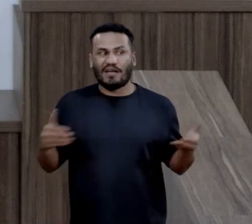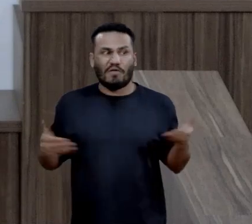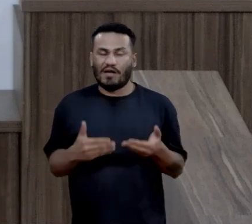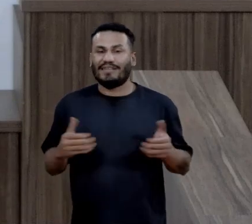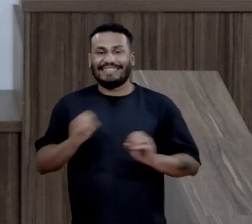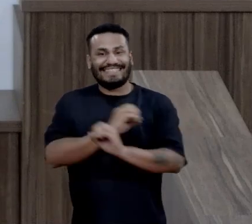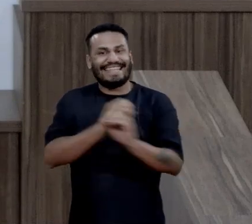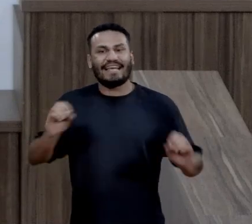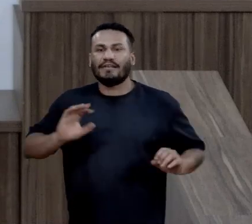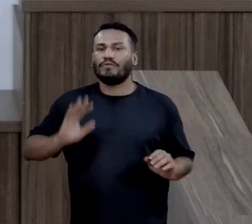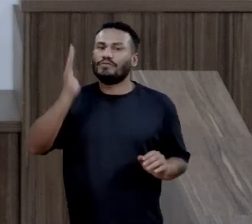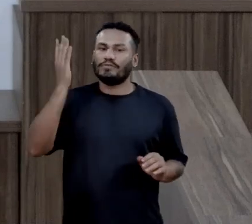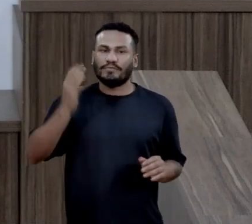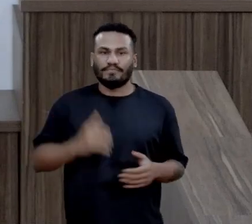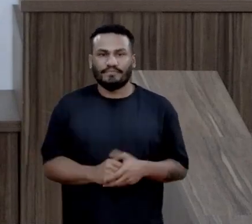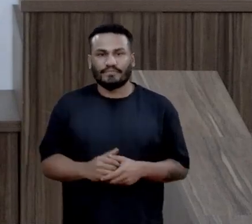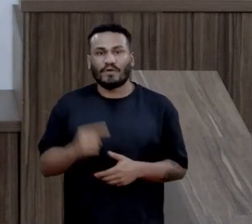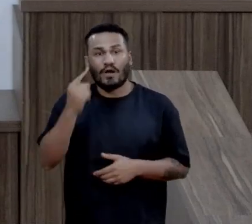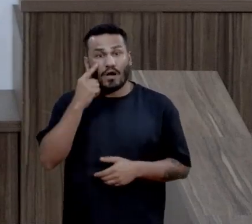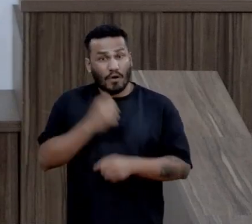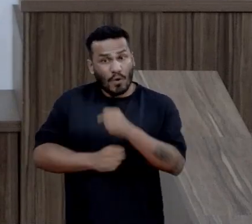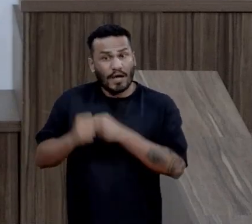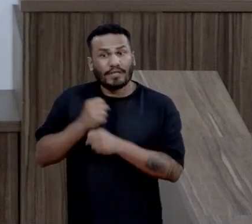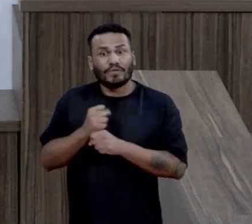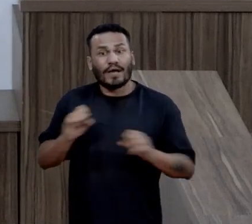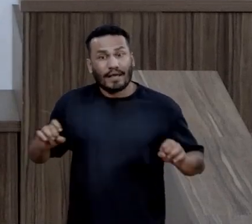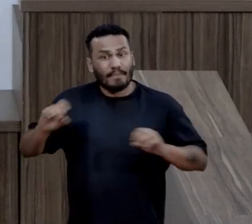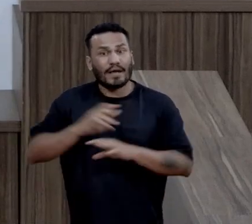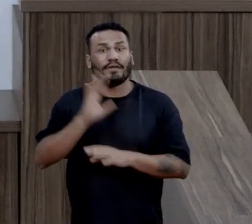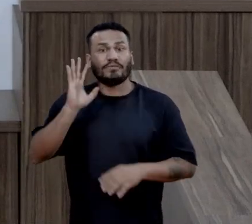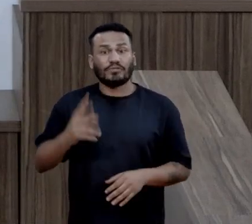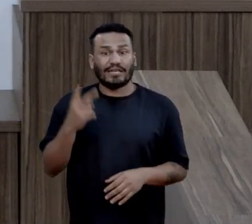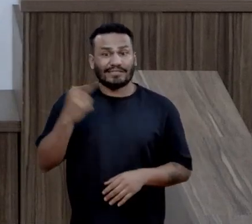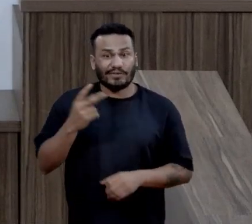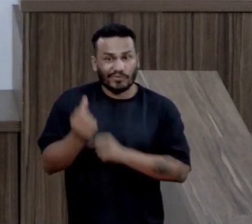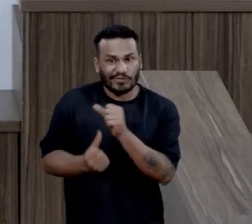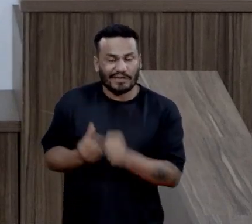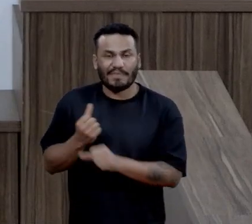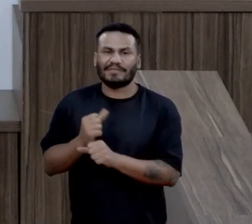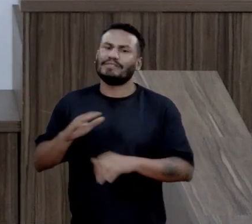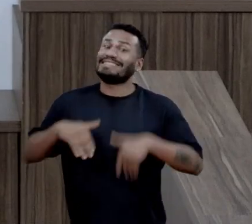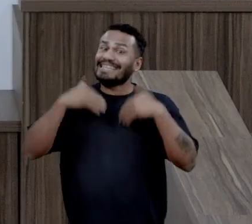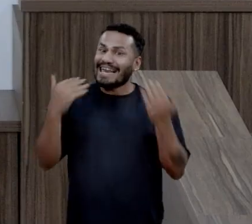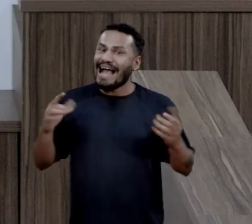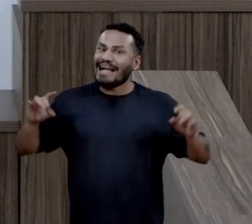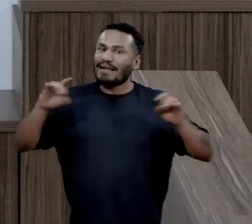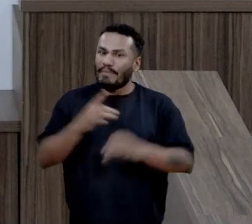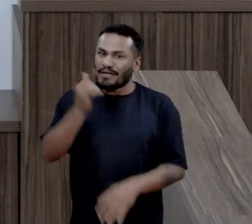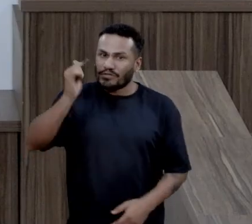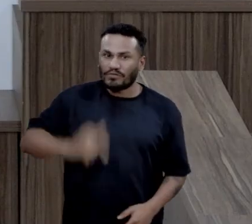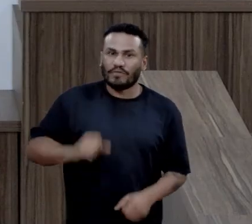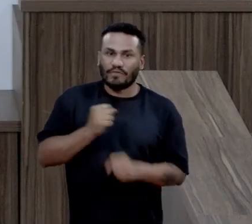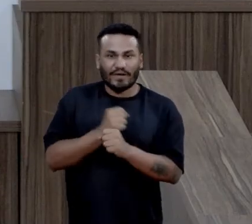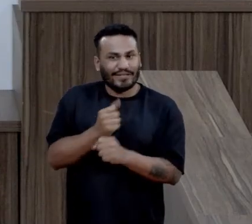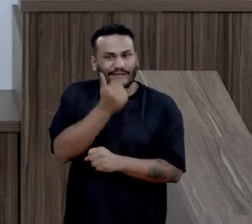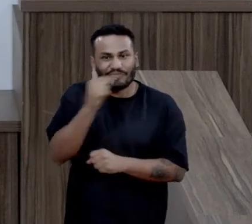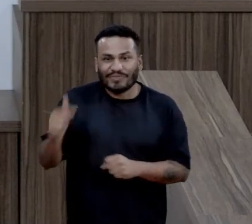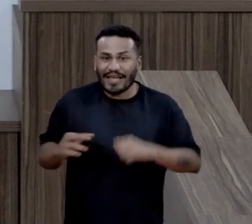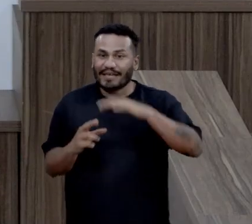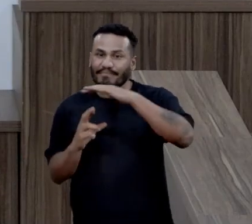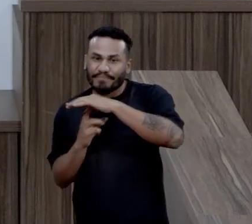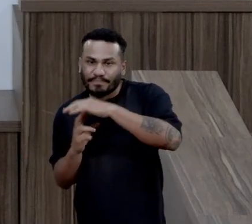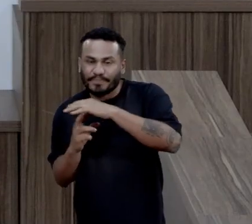agora não aconteceu. Olha, o ano está acabando, já estamos no segundo semestre. Será que vai acabar mais esse ano e não teremos essa